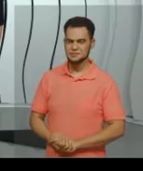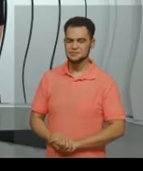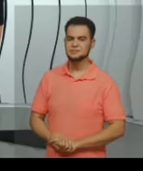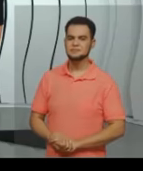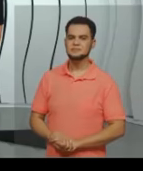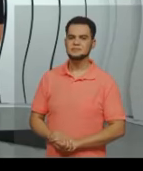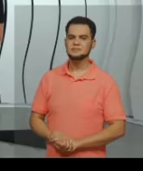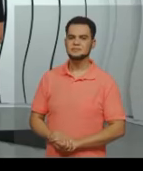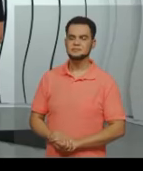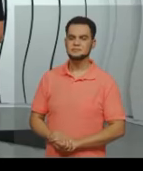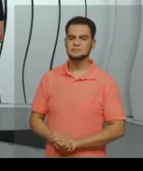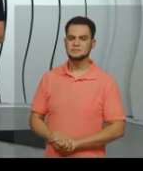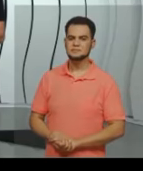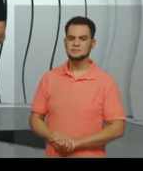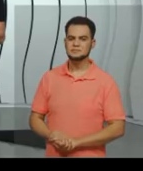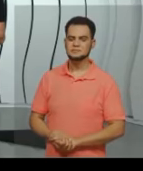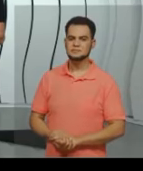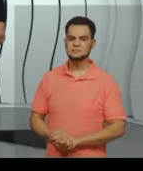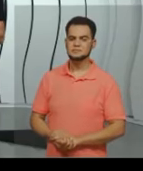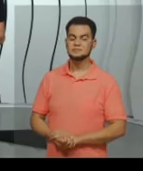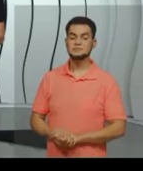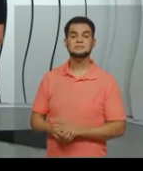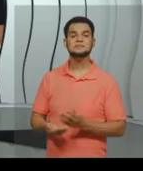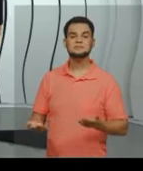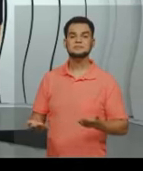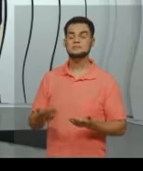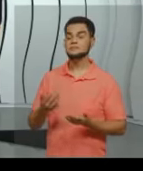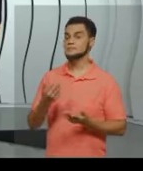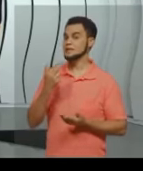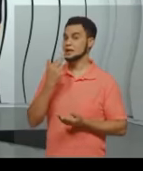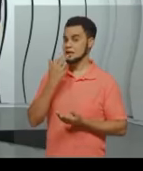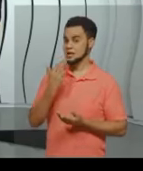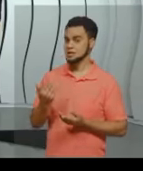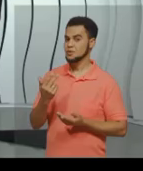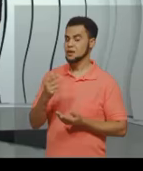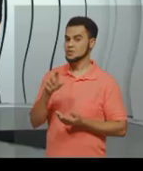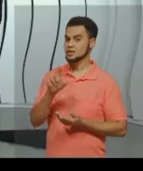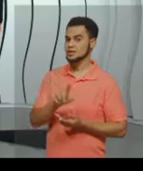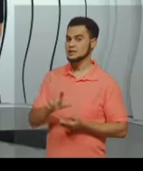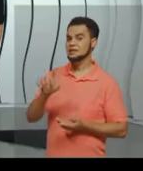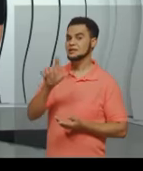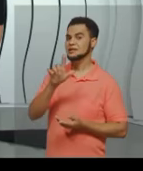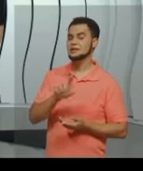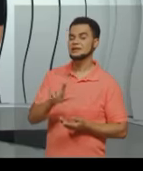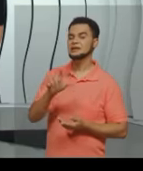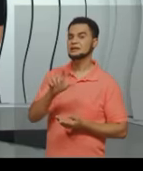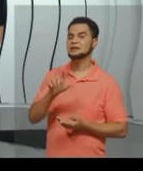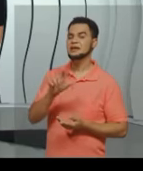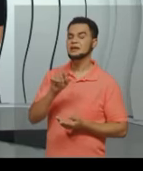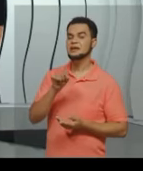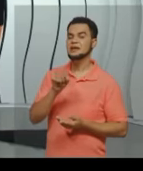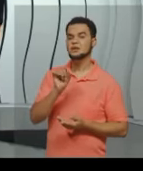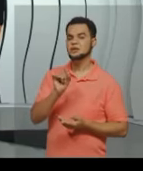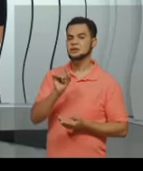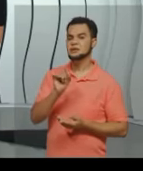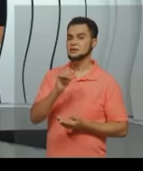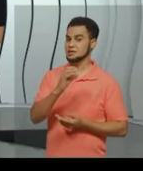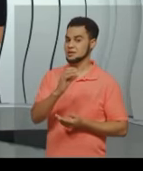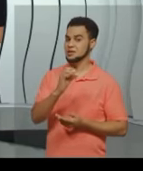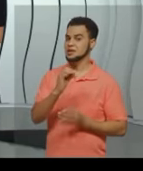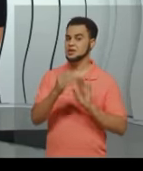connotative. Então, a linguagem literária é, obviamente, conotativa. Produz